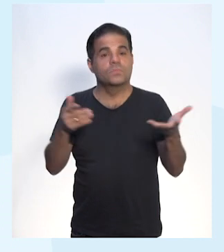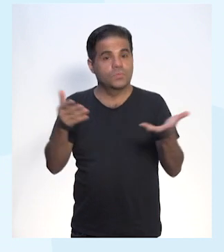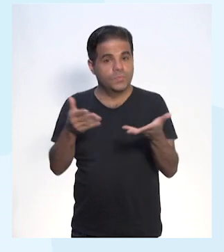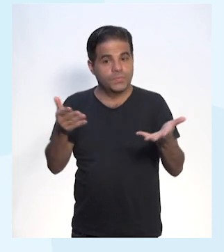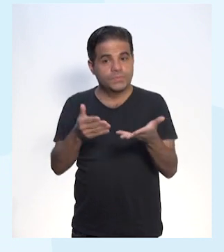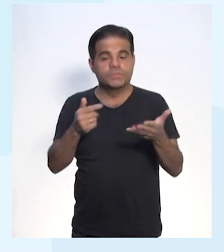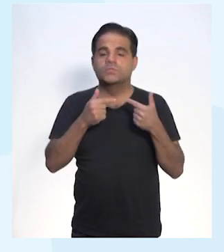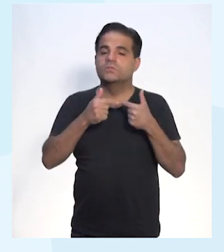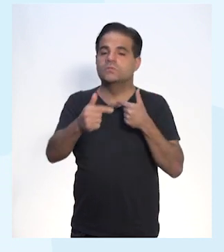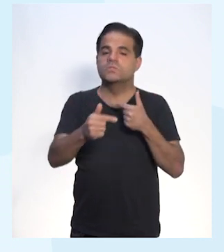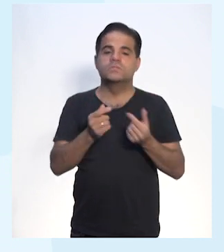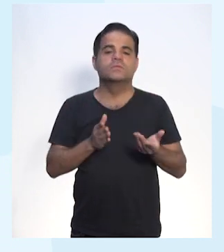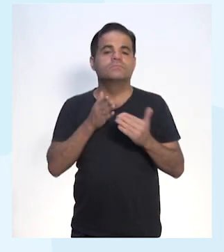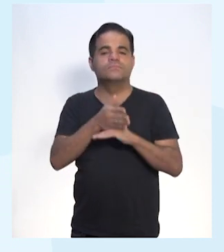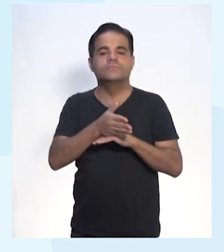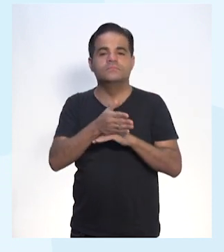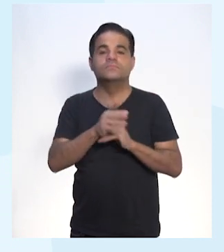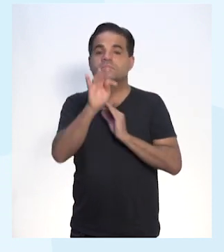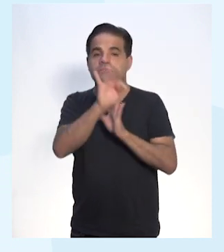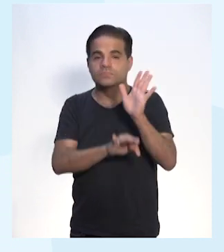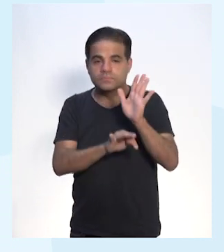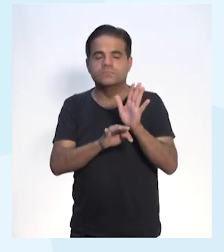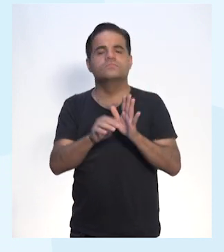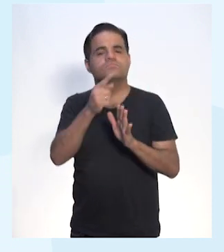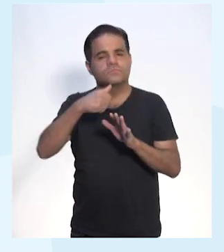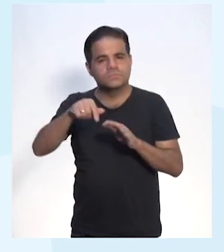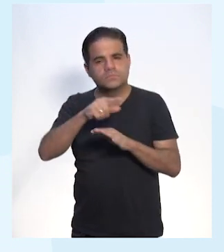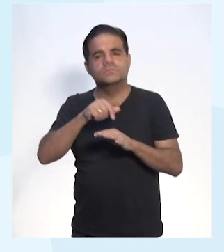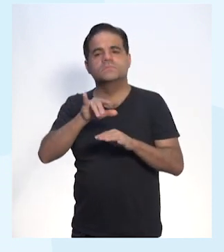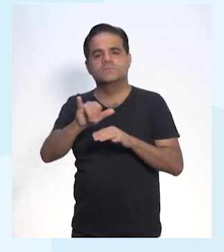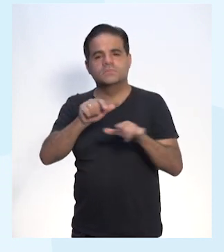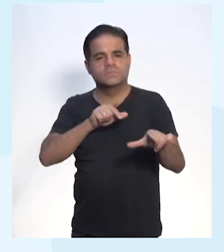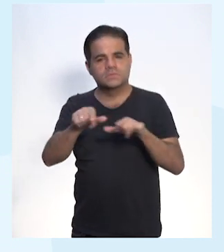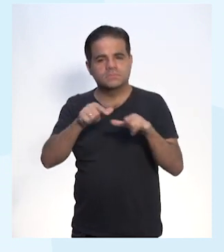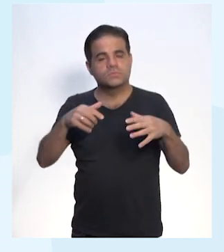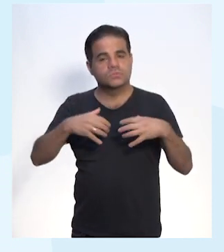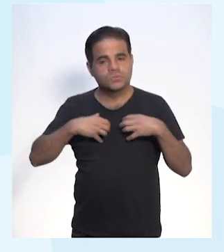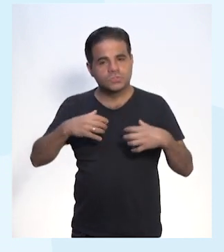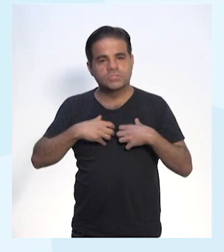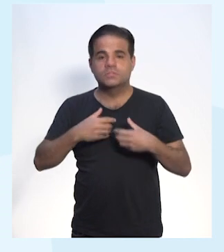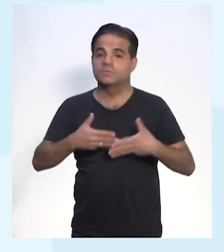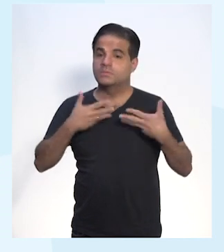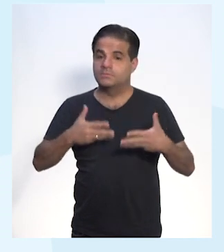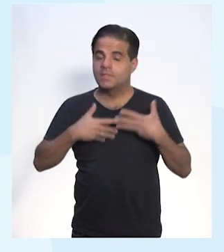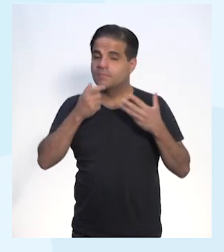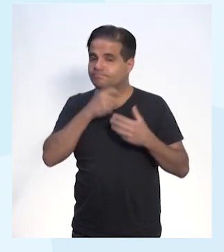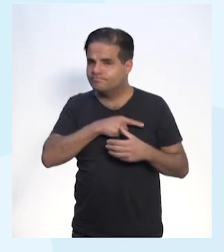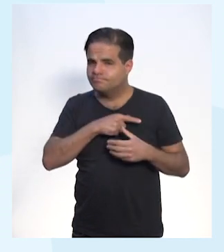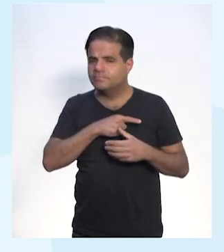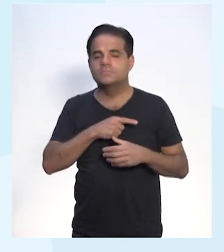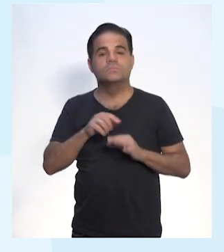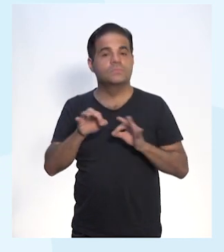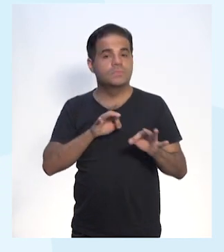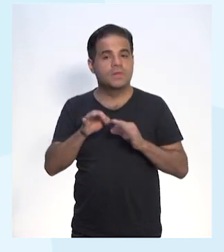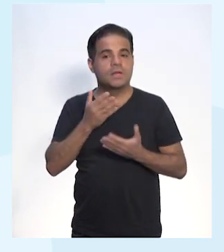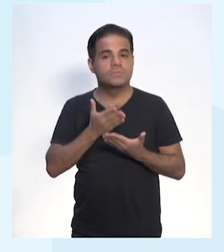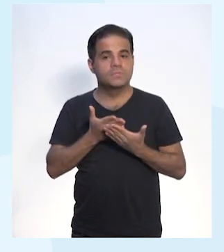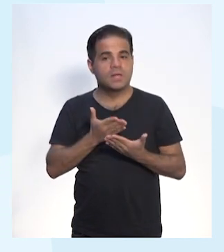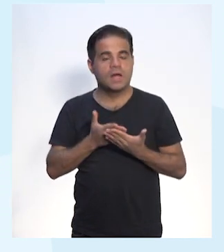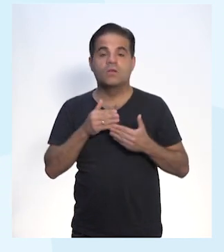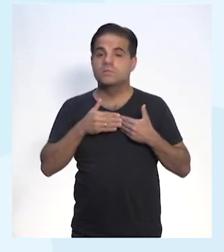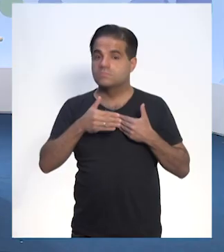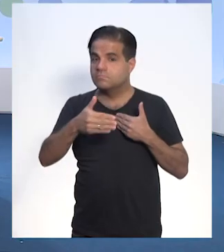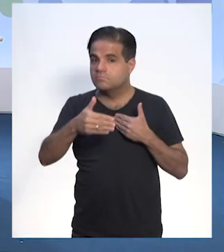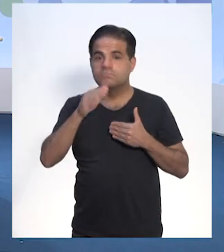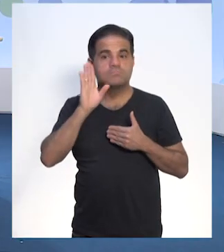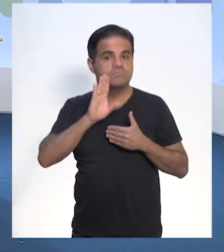gente vai introduzir um texto que a gente vai trabalhar em algumas aulas de uma maneira até divertida, né, Andréia? Isso. Então, preparamos aulas aí bem legais. Já começa a